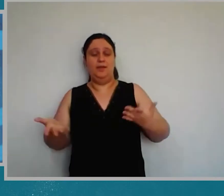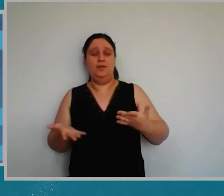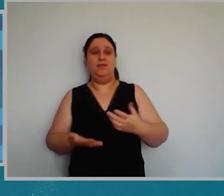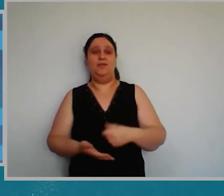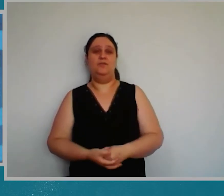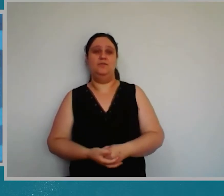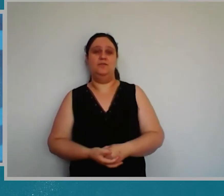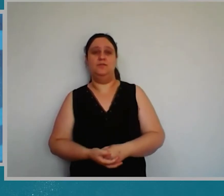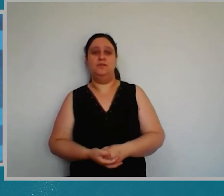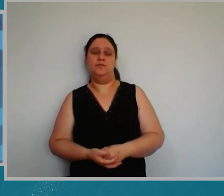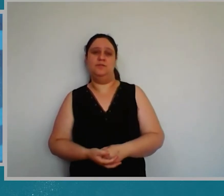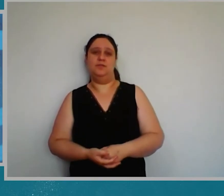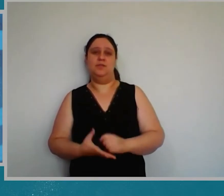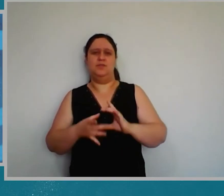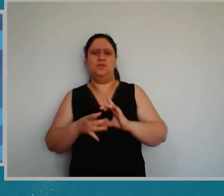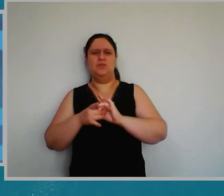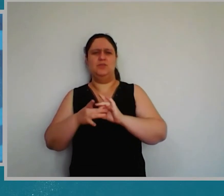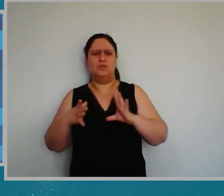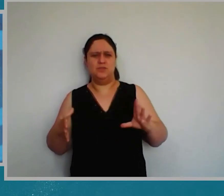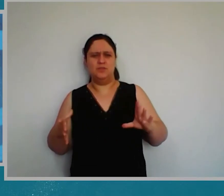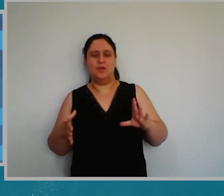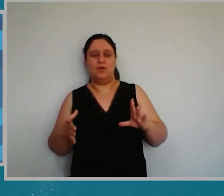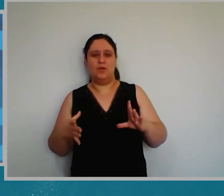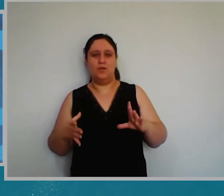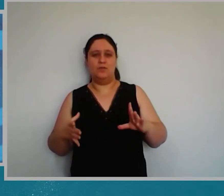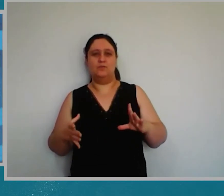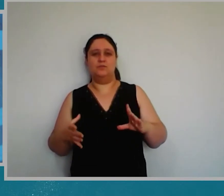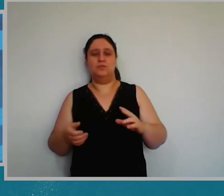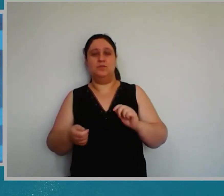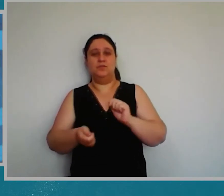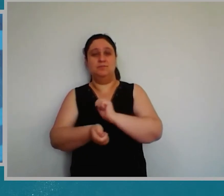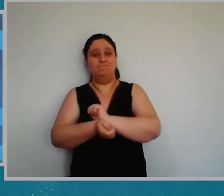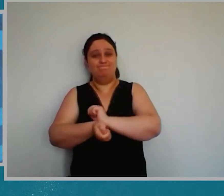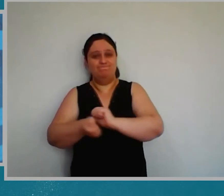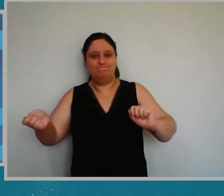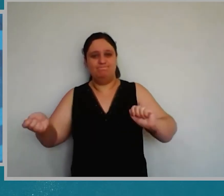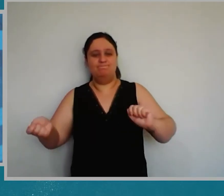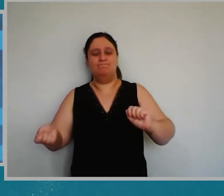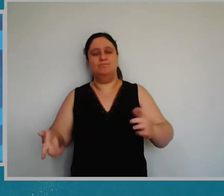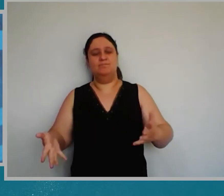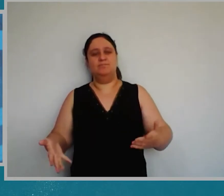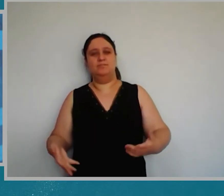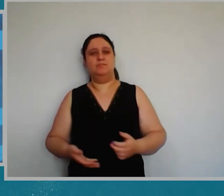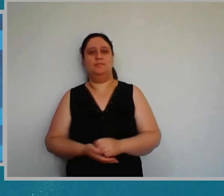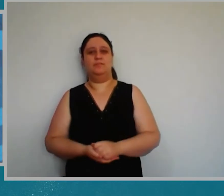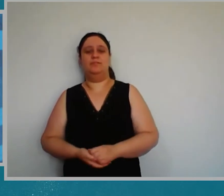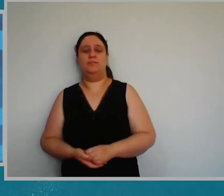soltes as ligaduras da impiedade? Vamos soltar a ligadura da impiedade na rua?